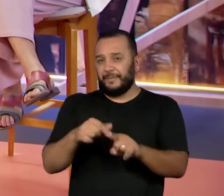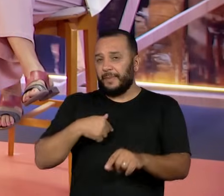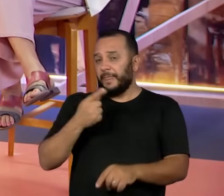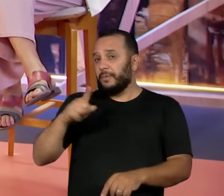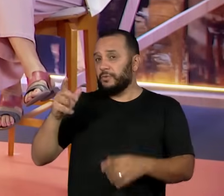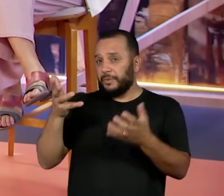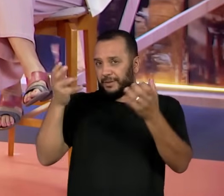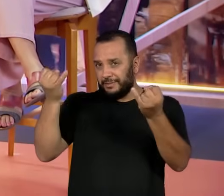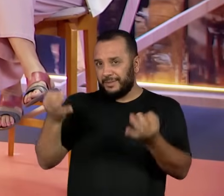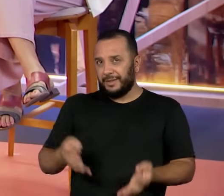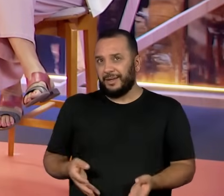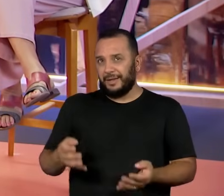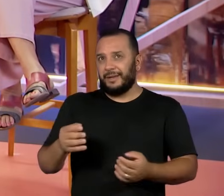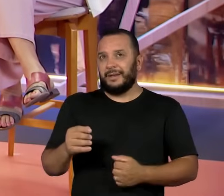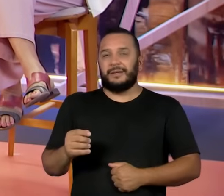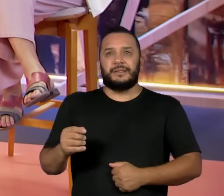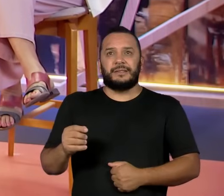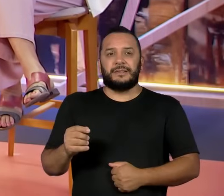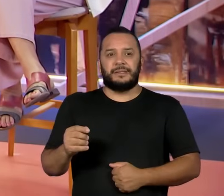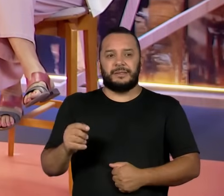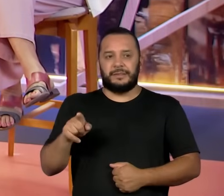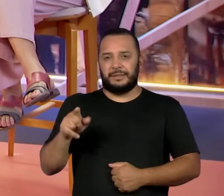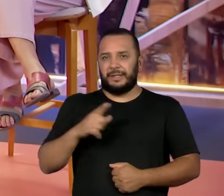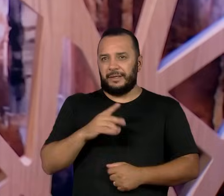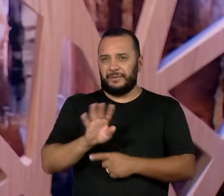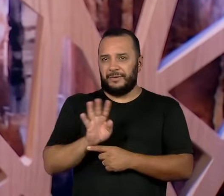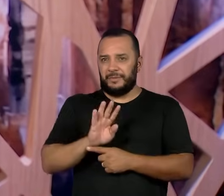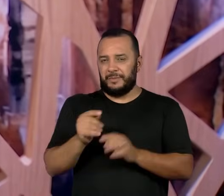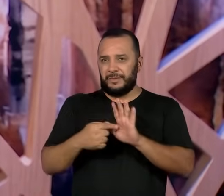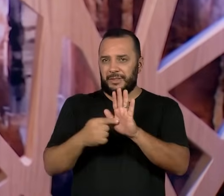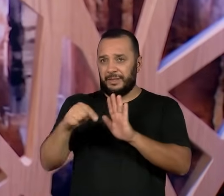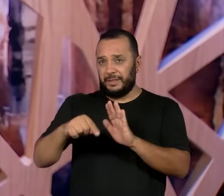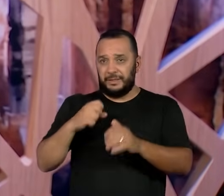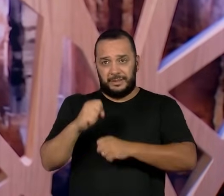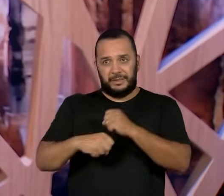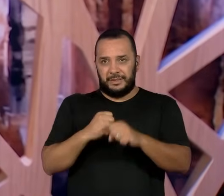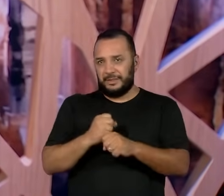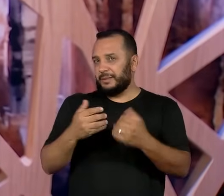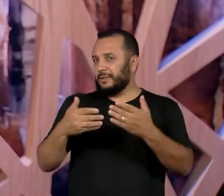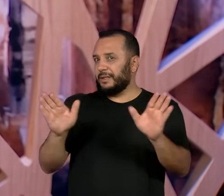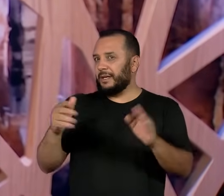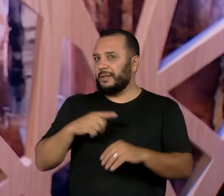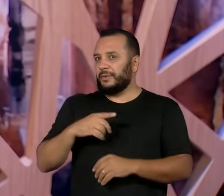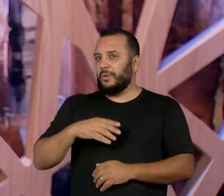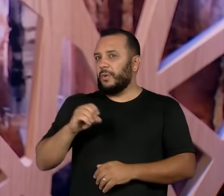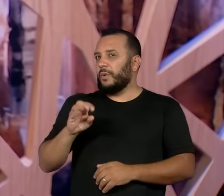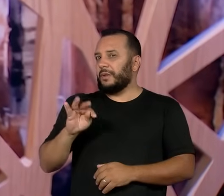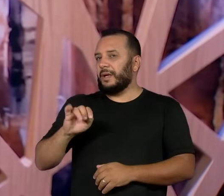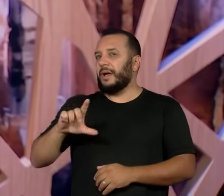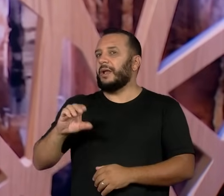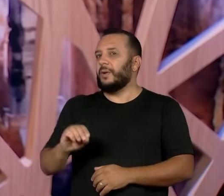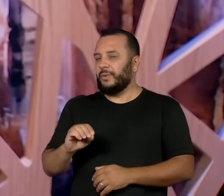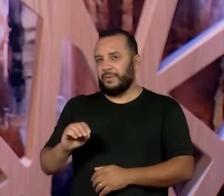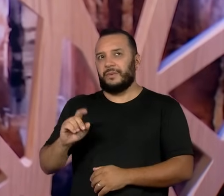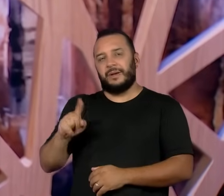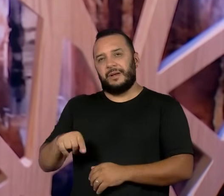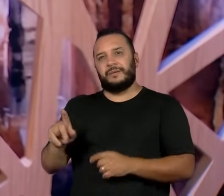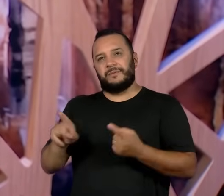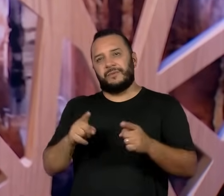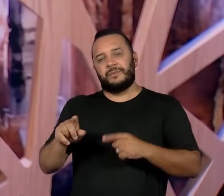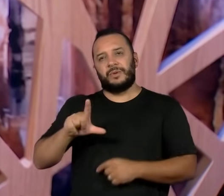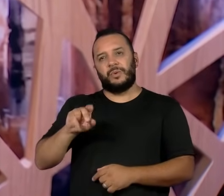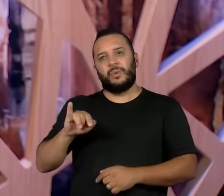que além das biografias citadas, né, dos filmes citados aqui, esse ano teve a estreia do Otelo o Grande, é um filme do Lucas